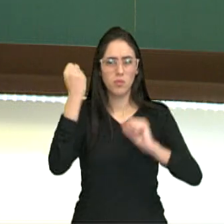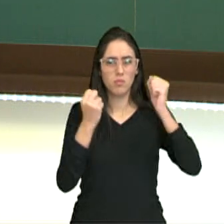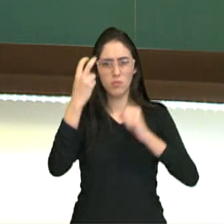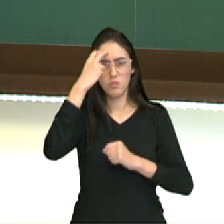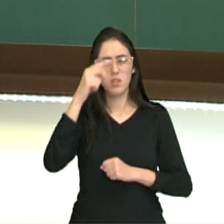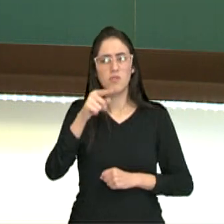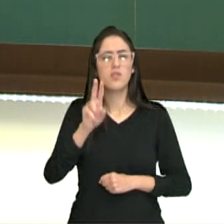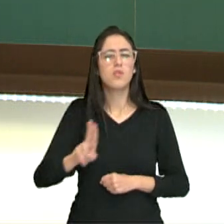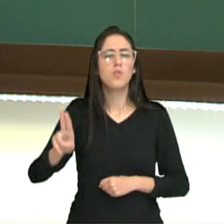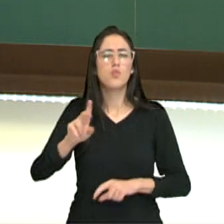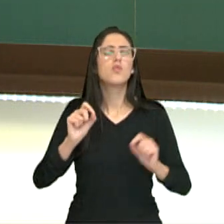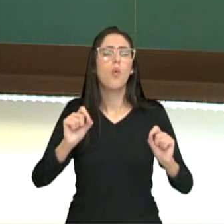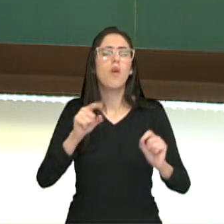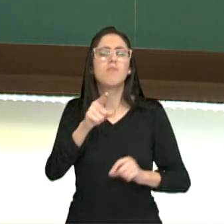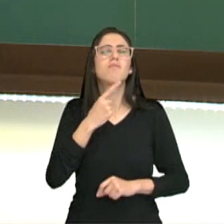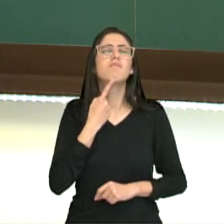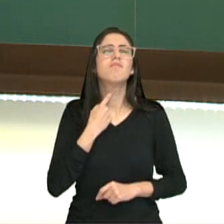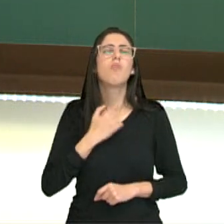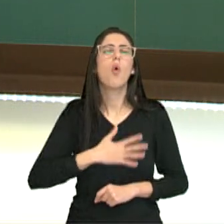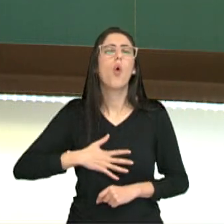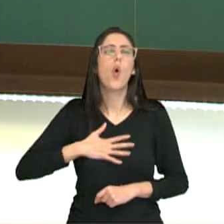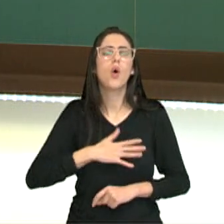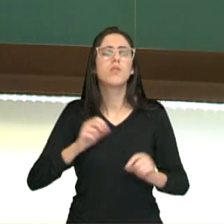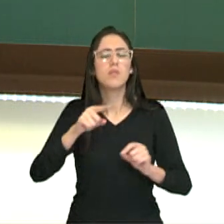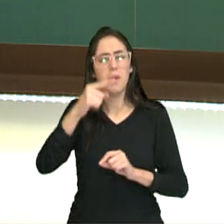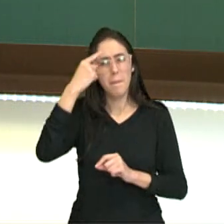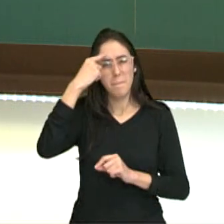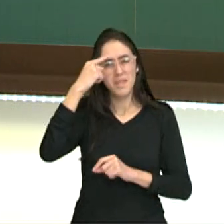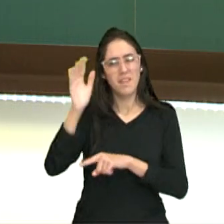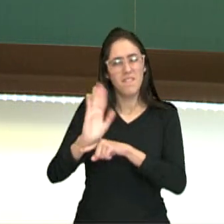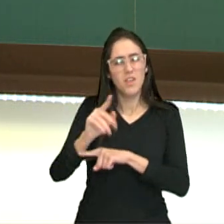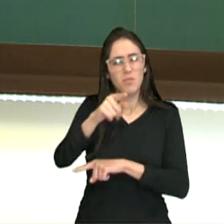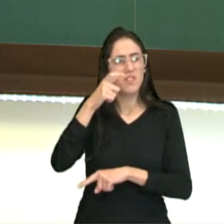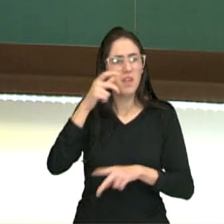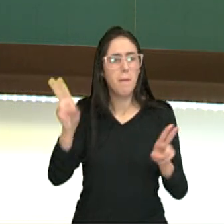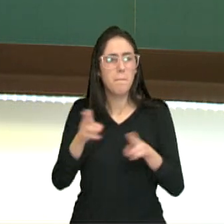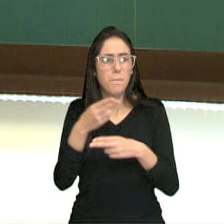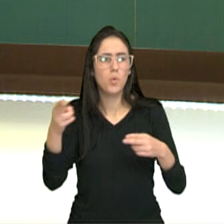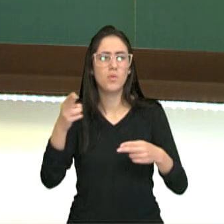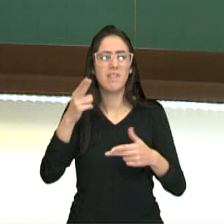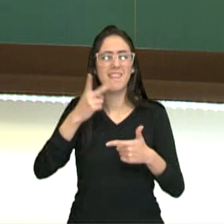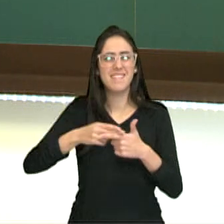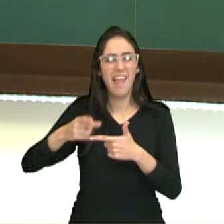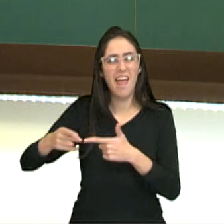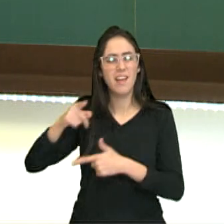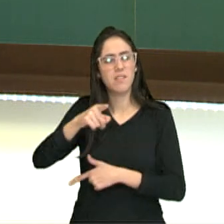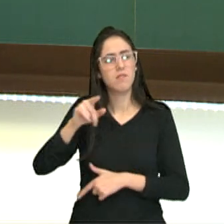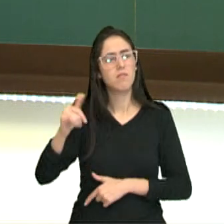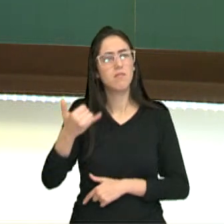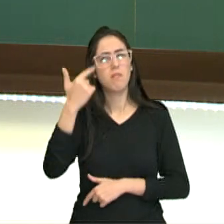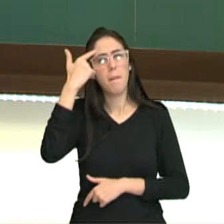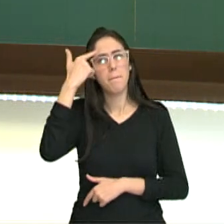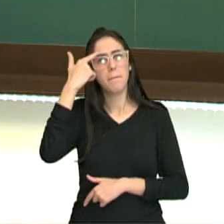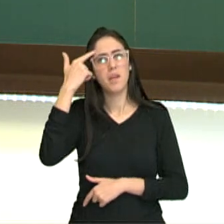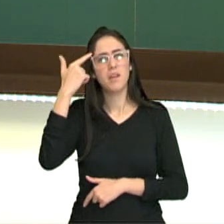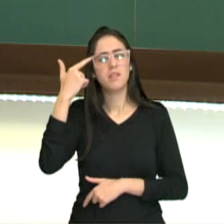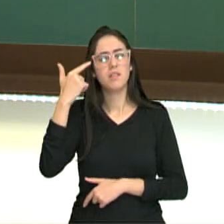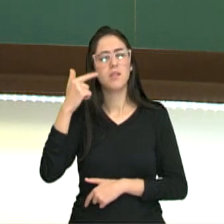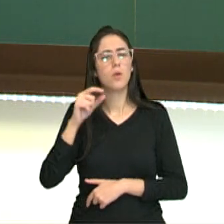consome? Pense um pouquinho nas séries, nos filmes, nas músicas que você gosta e pense no